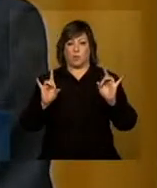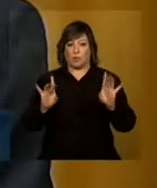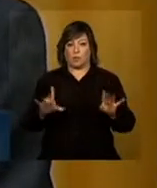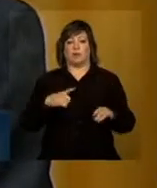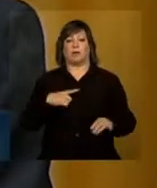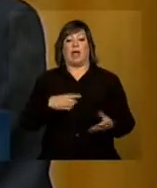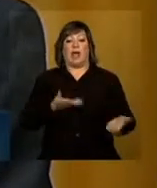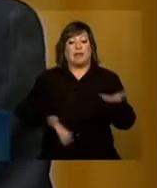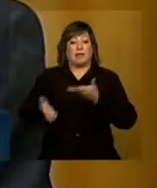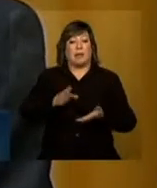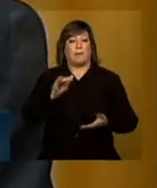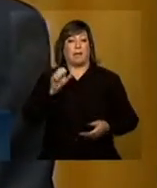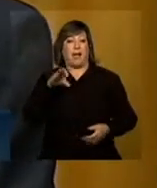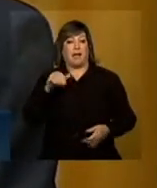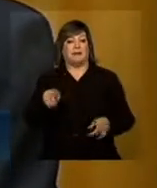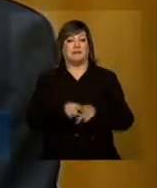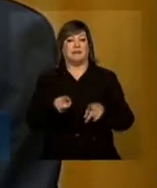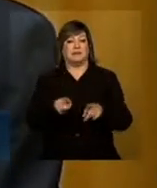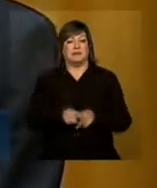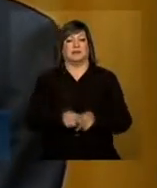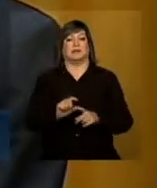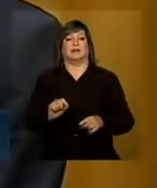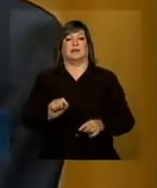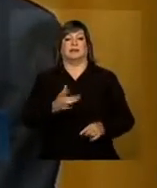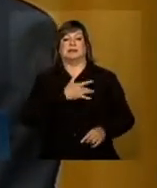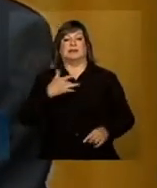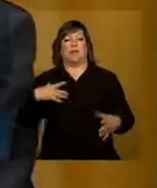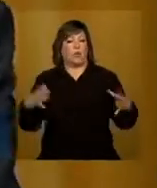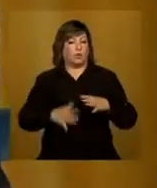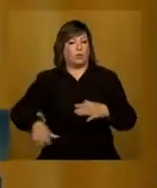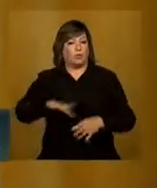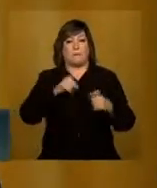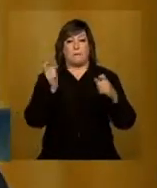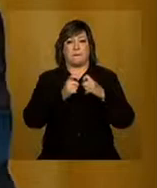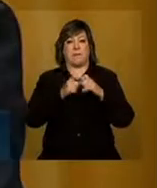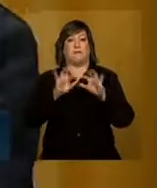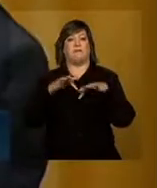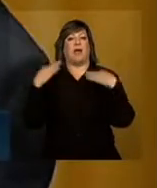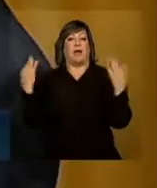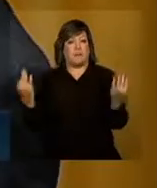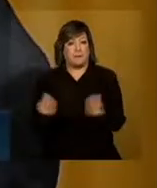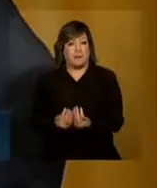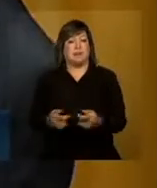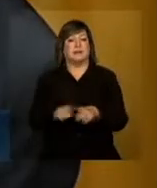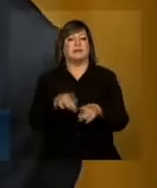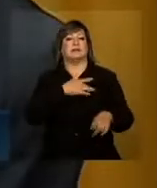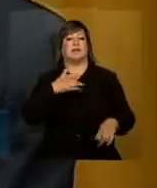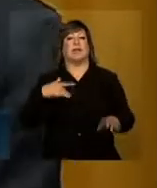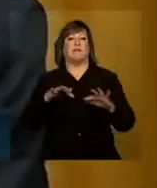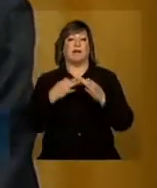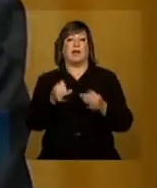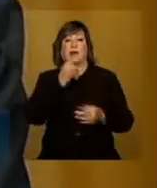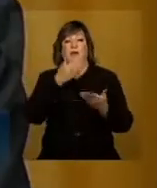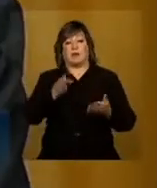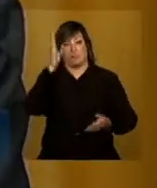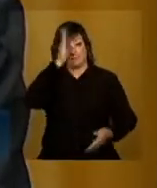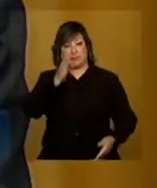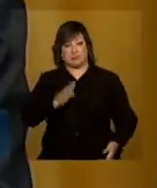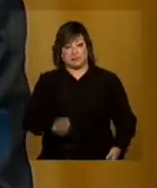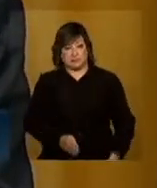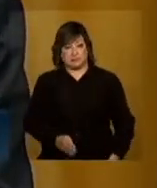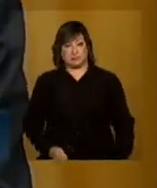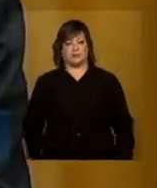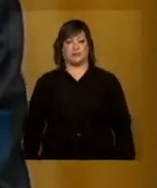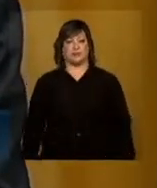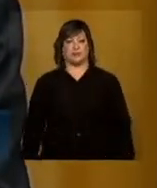de atenção básica, atenção primária, de saúde comunitária, de médico de família, de saúde da família, que é o caso brasileiro, né?